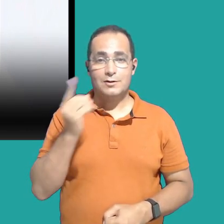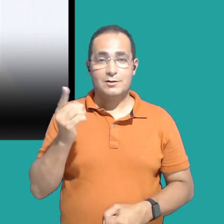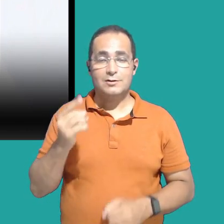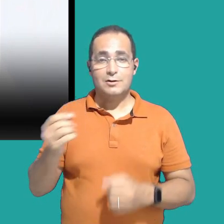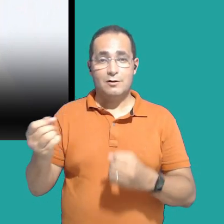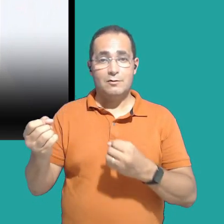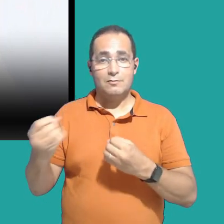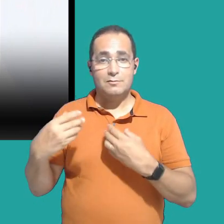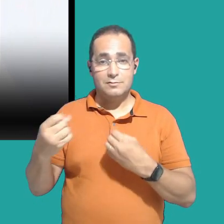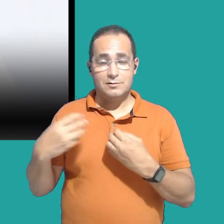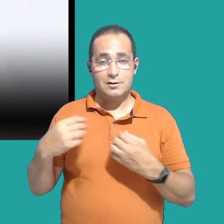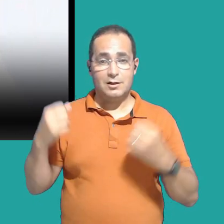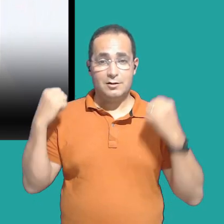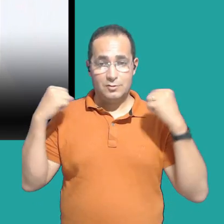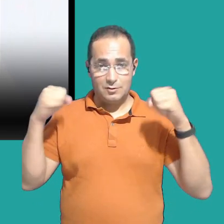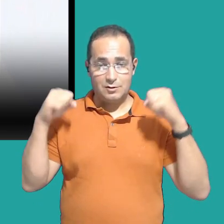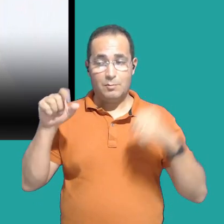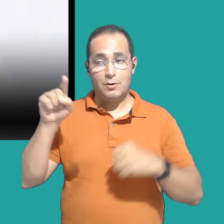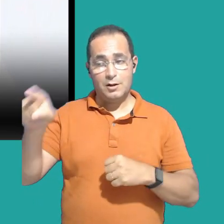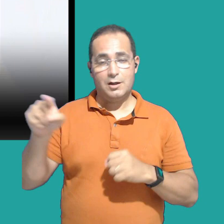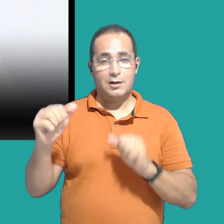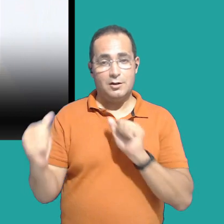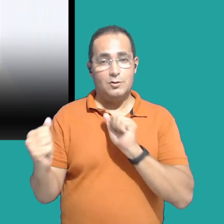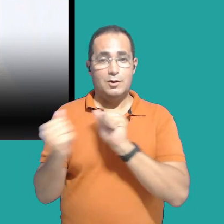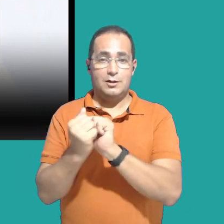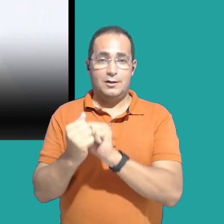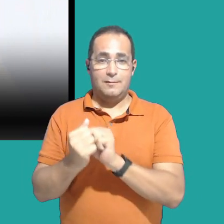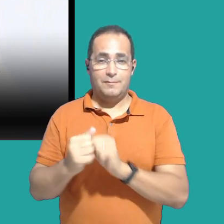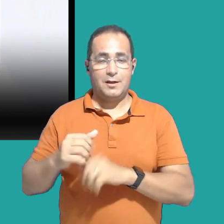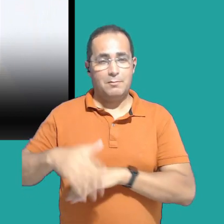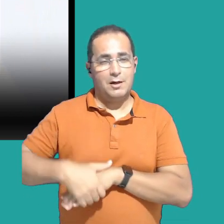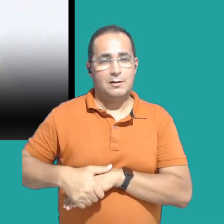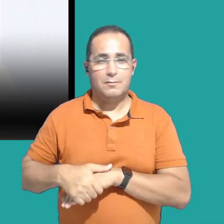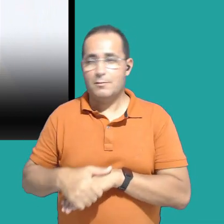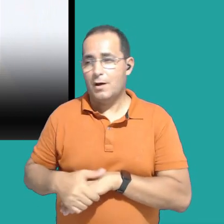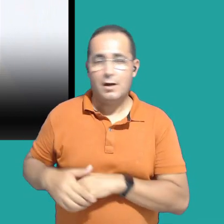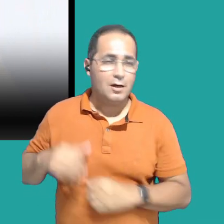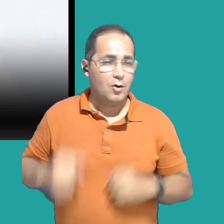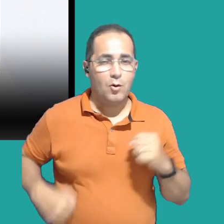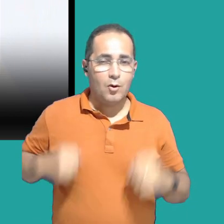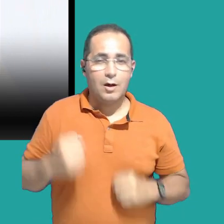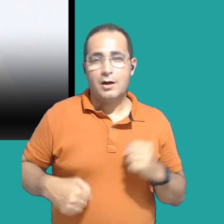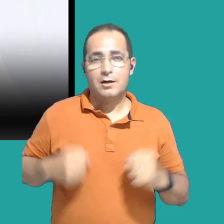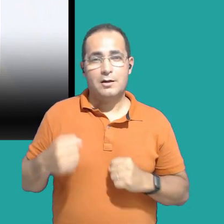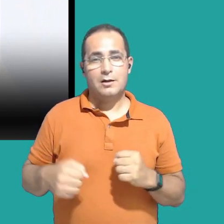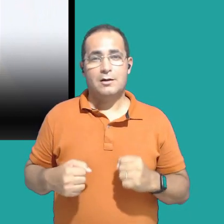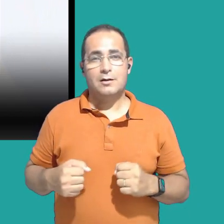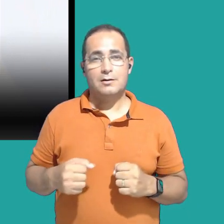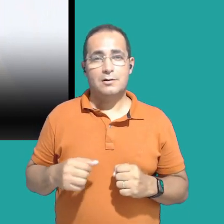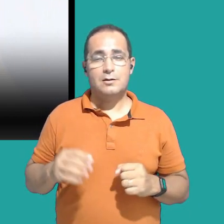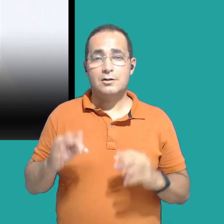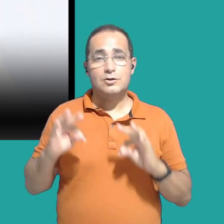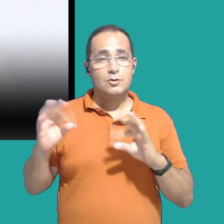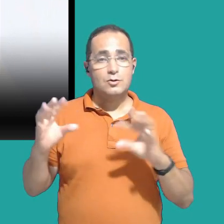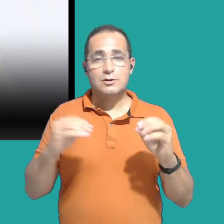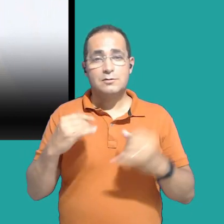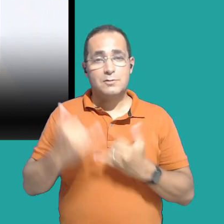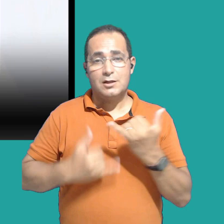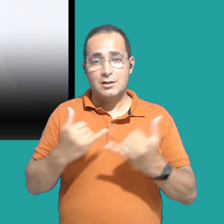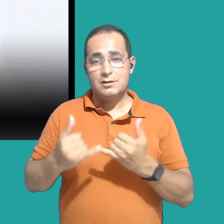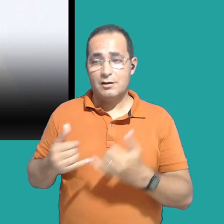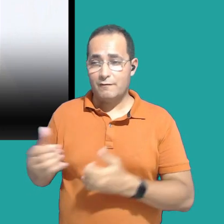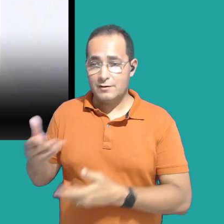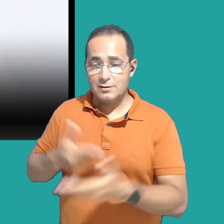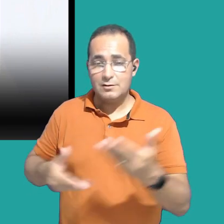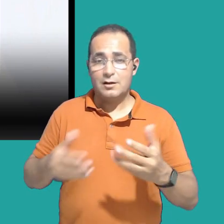adorava ele. Foi a única oportunidade que eu tive de fazer educação física, porque era com ele, né, esse professor. Ele pegava na minha mão, corria, e